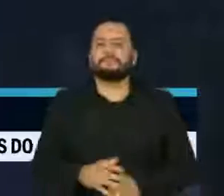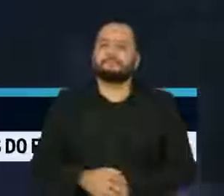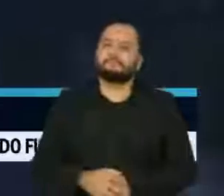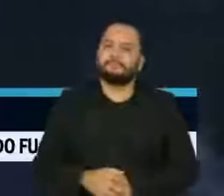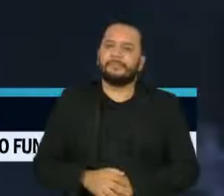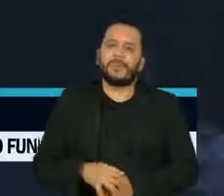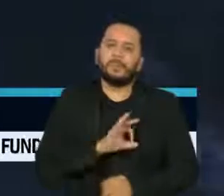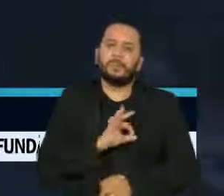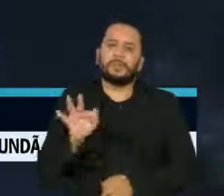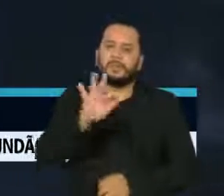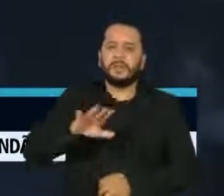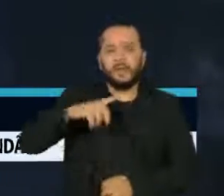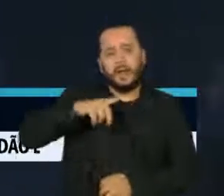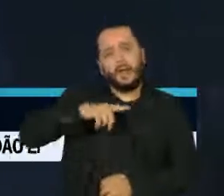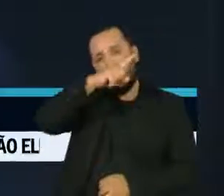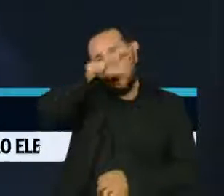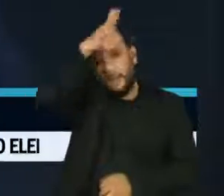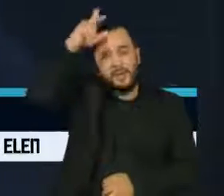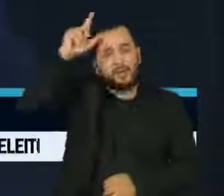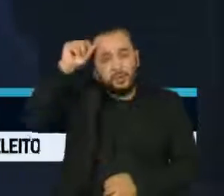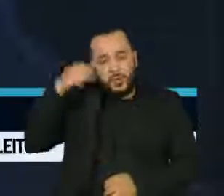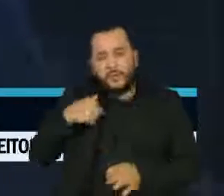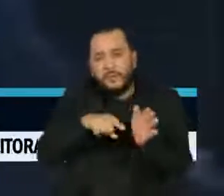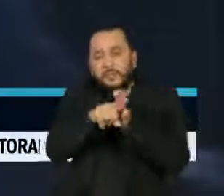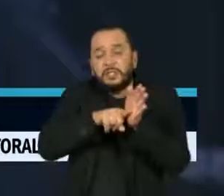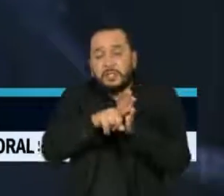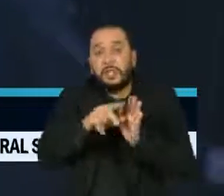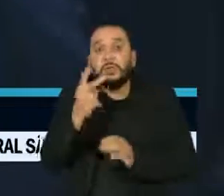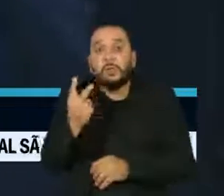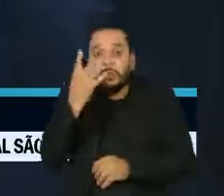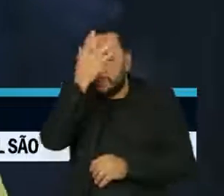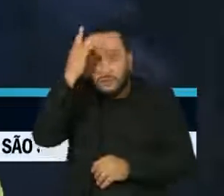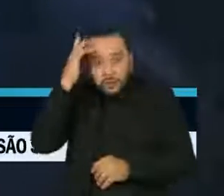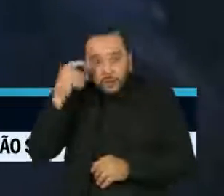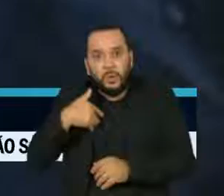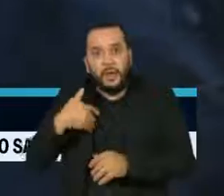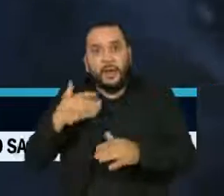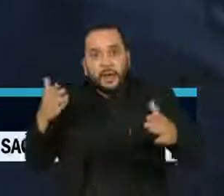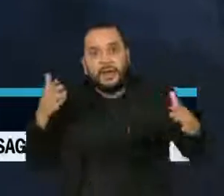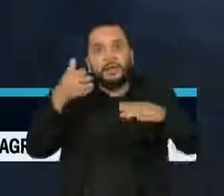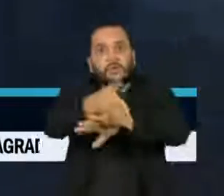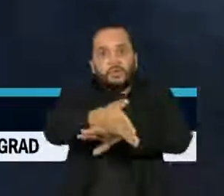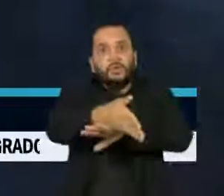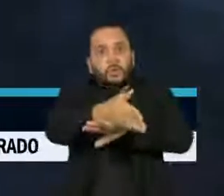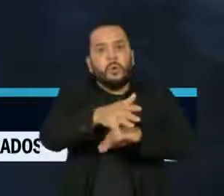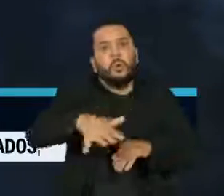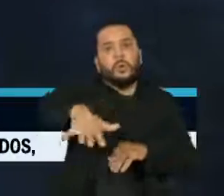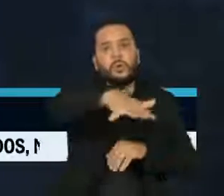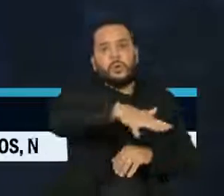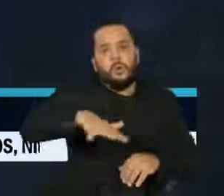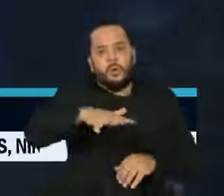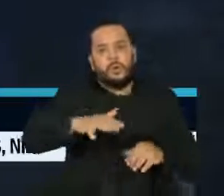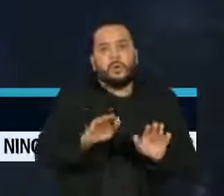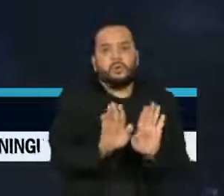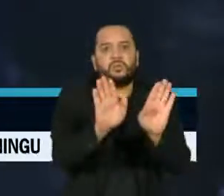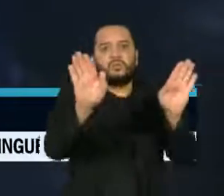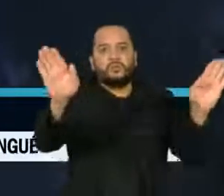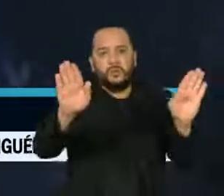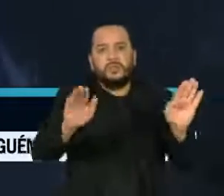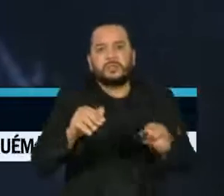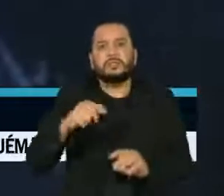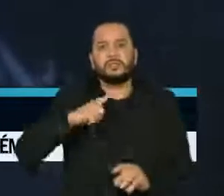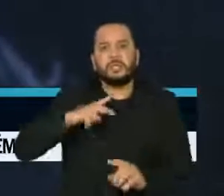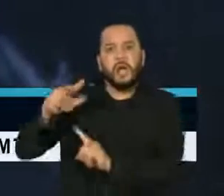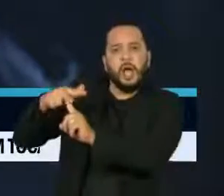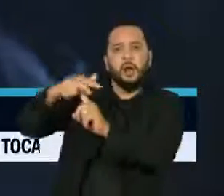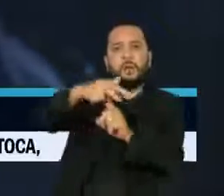Polícia Federal do Amazonas investiga quem é a dupla que invadiu um hangar em Manaus para incendiar um helicóptero do Ibama. A aeronave era utilizada